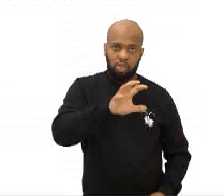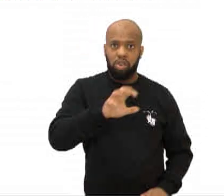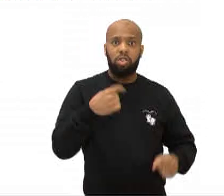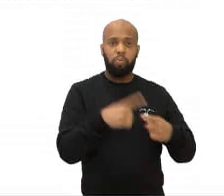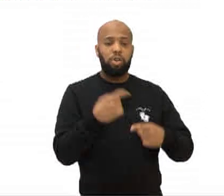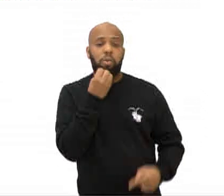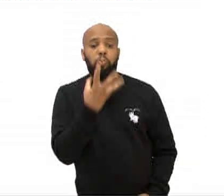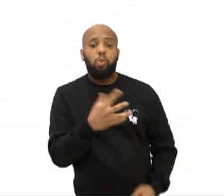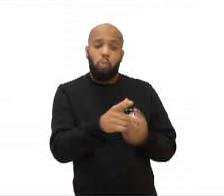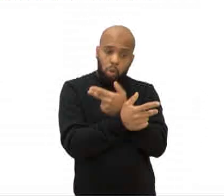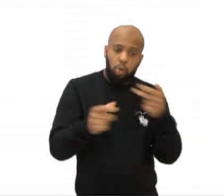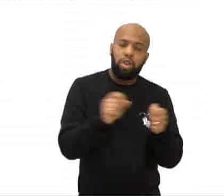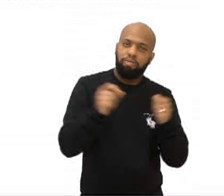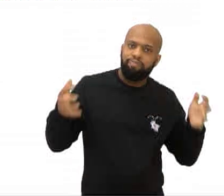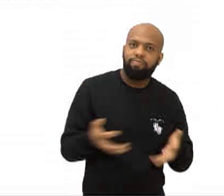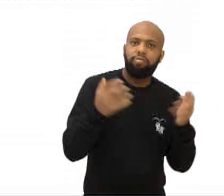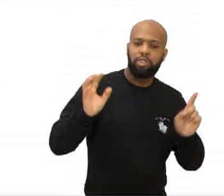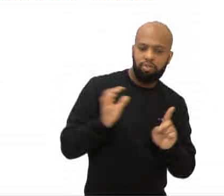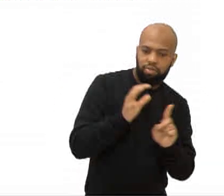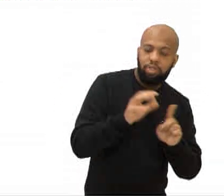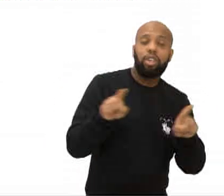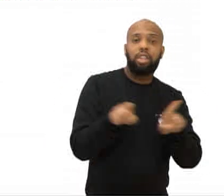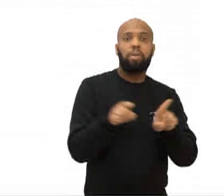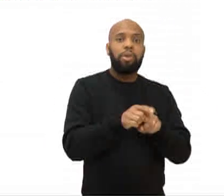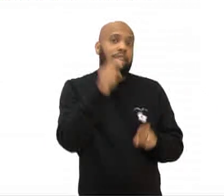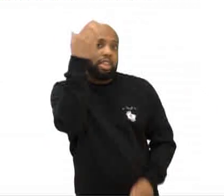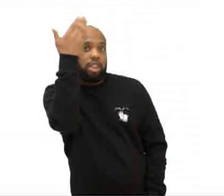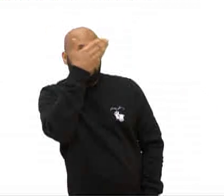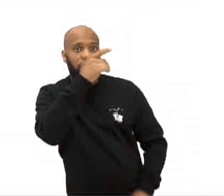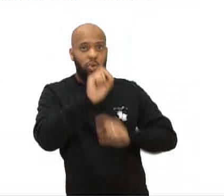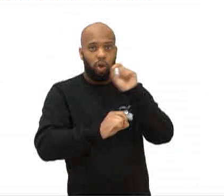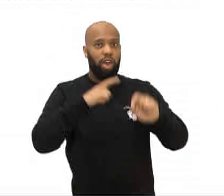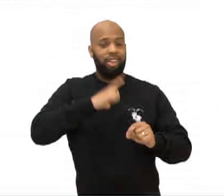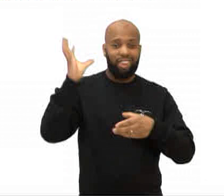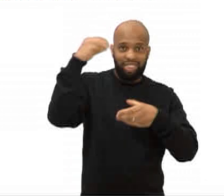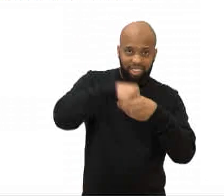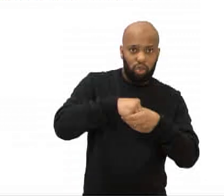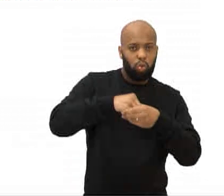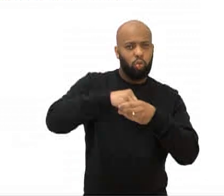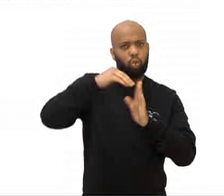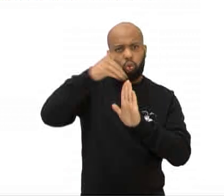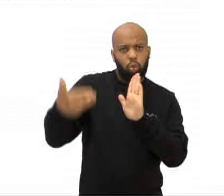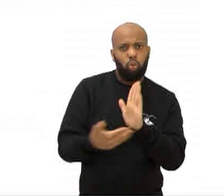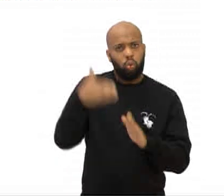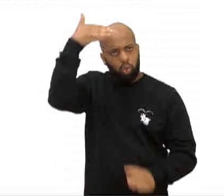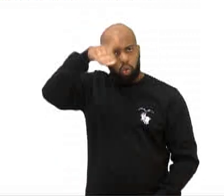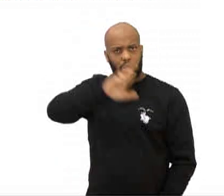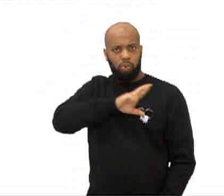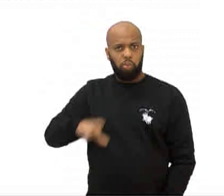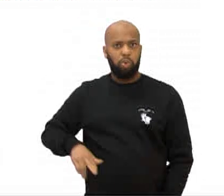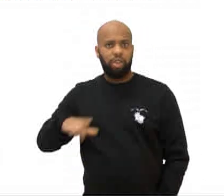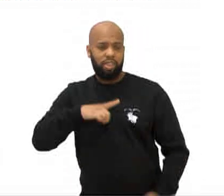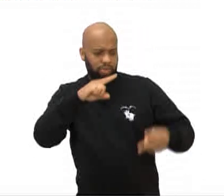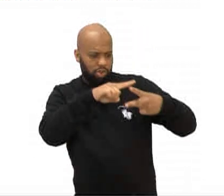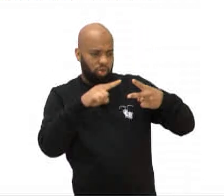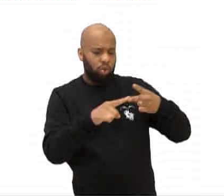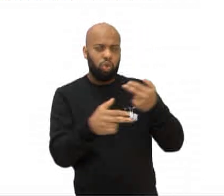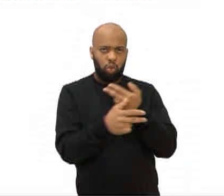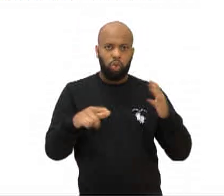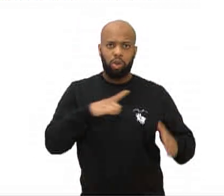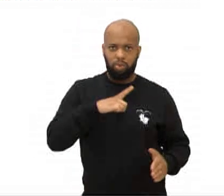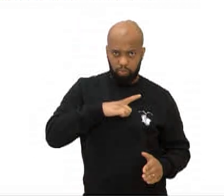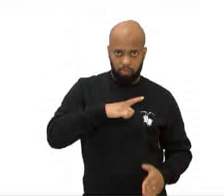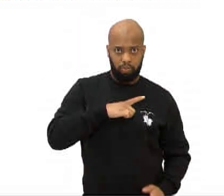efeitos que eles provocavam, e não veem que há em toda a república dois humores diversos,